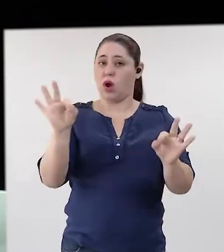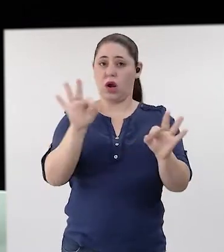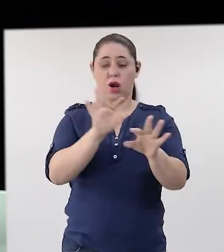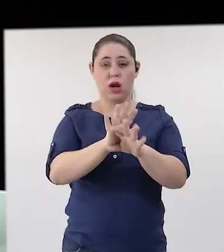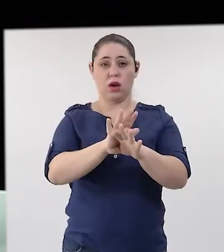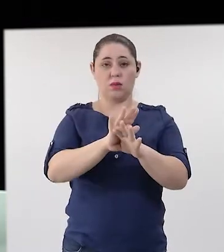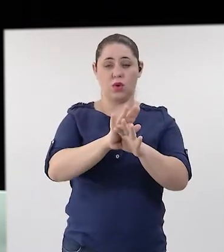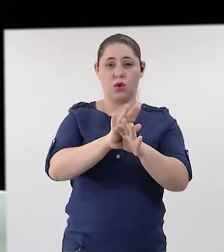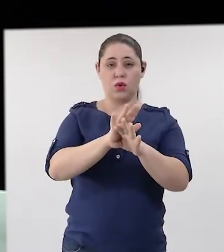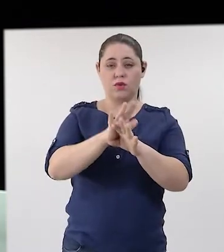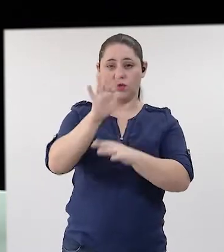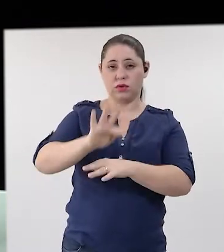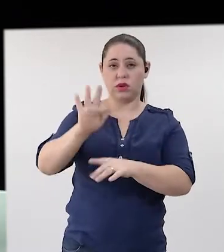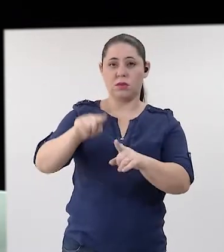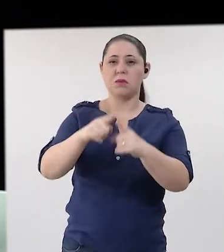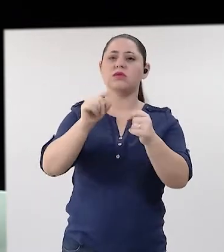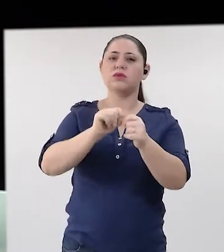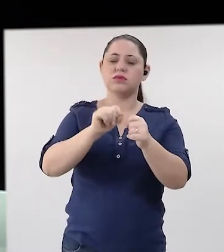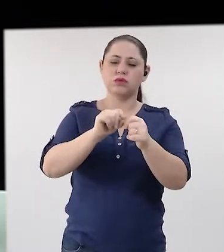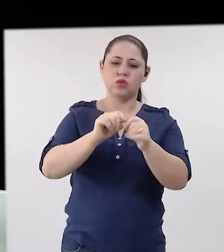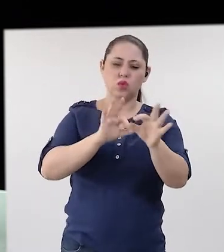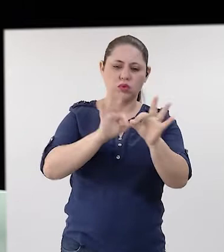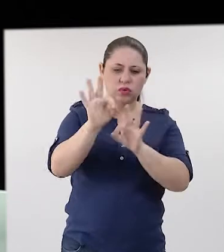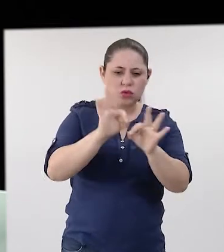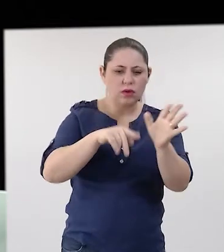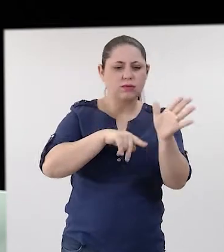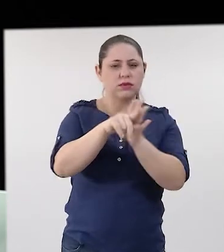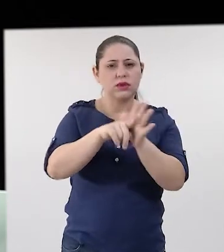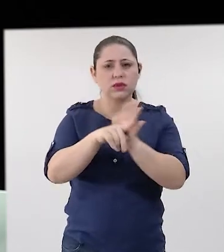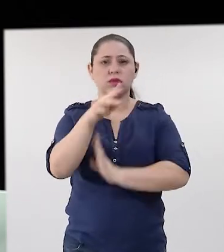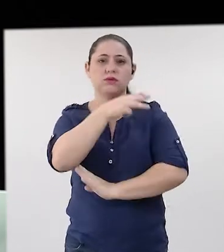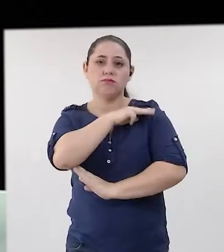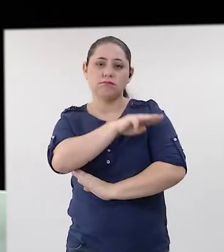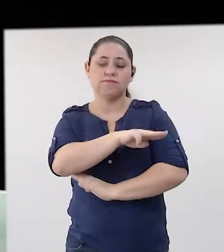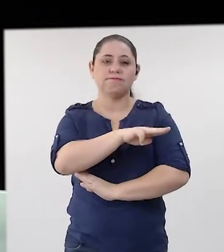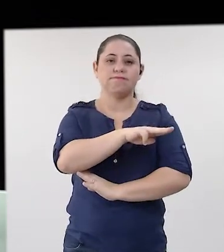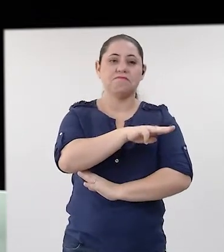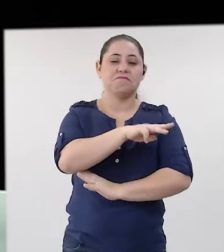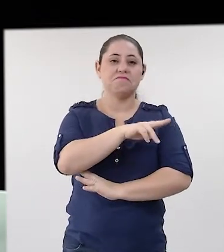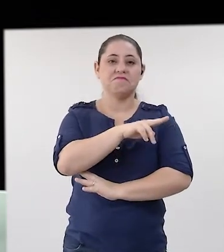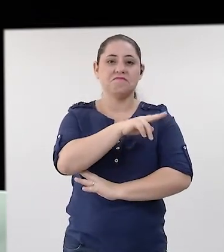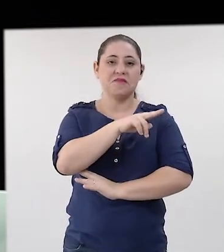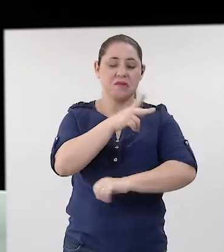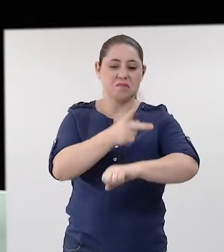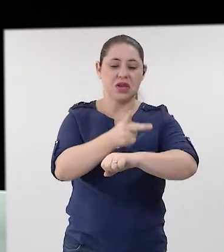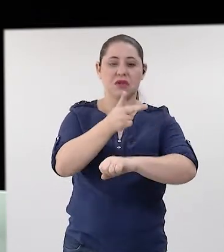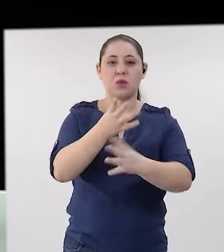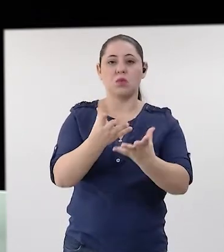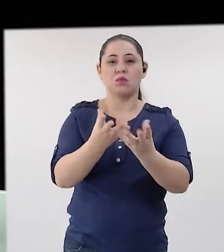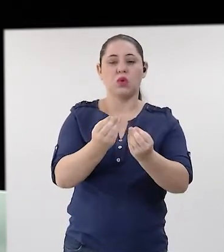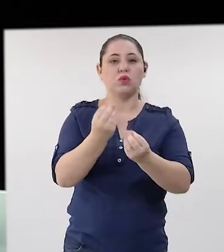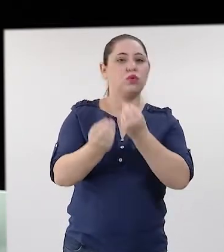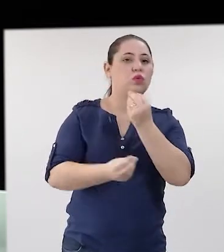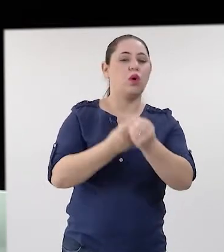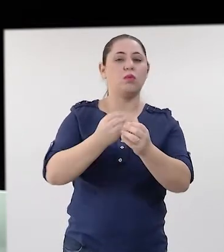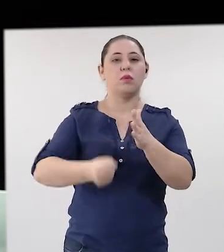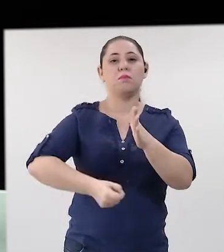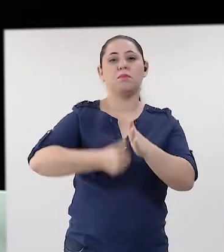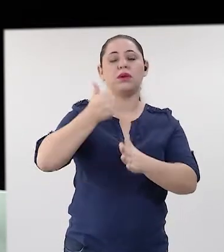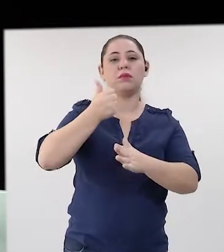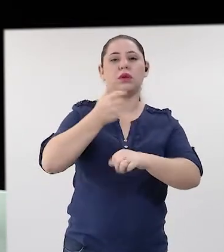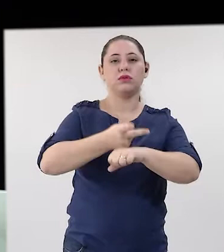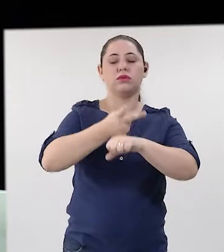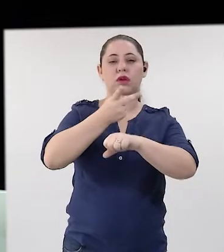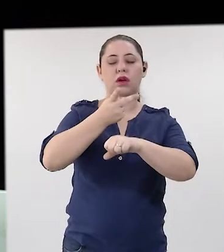concluído o ensino superior, já fez bastante coisa. Desenvolveu uma série de pesquisas no ensino médio, sendo premiado em várias delas,